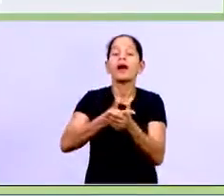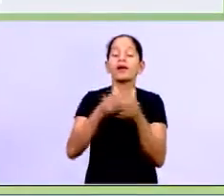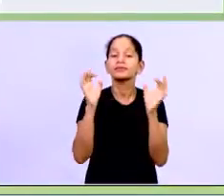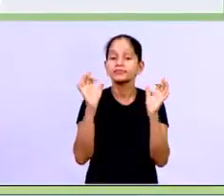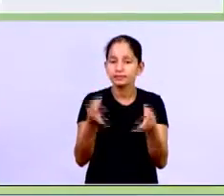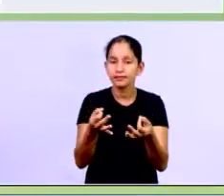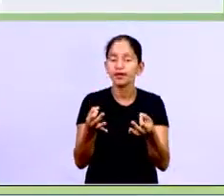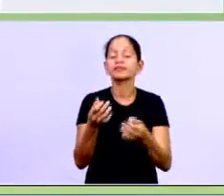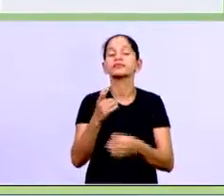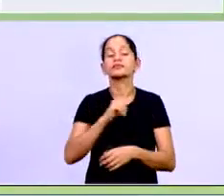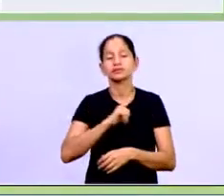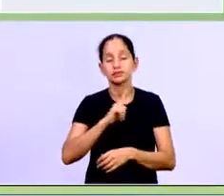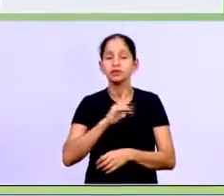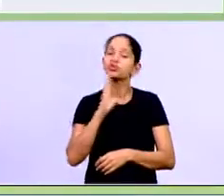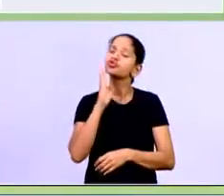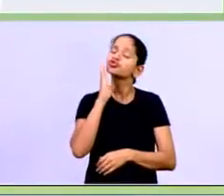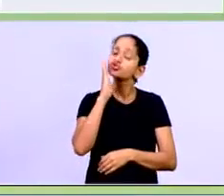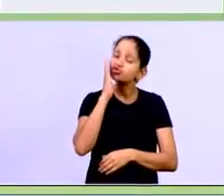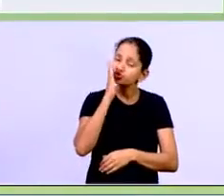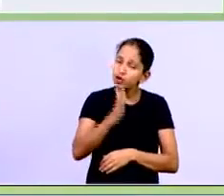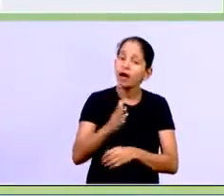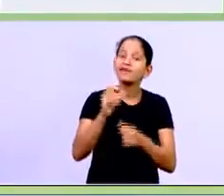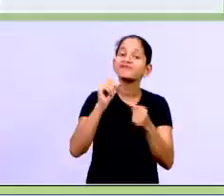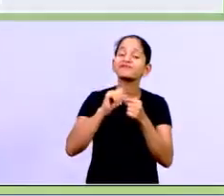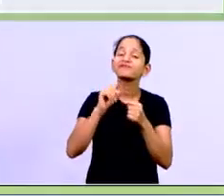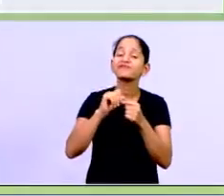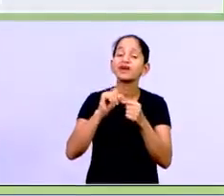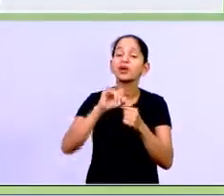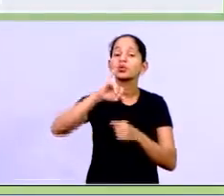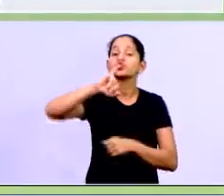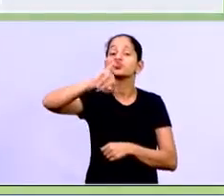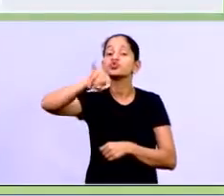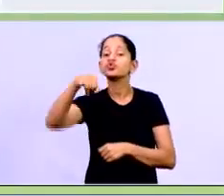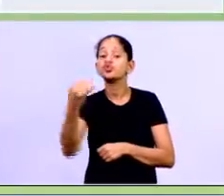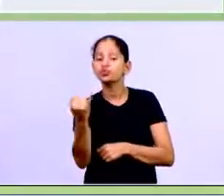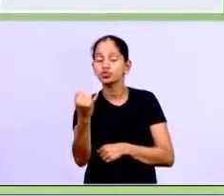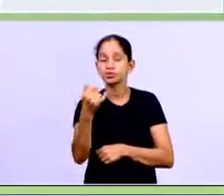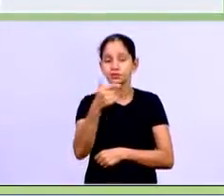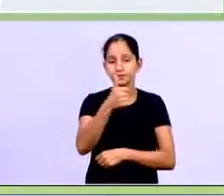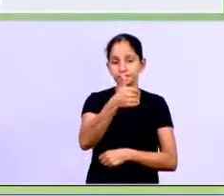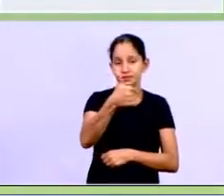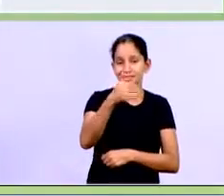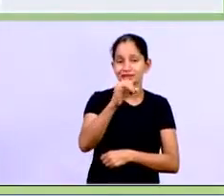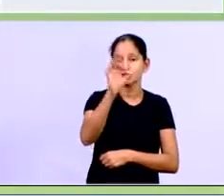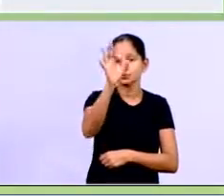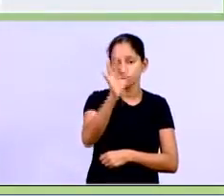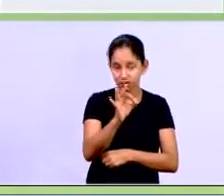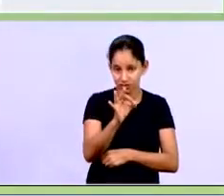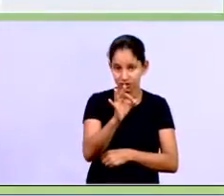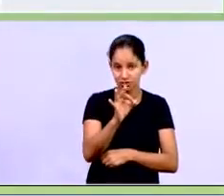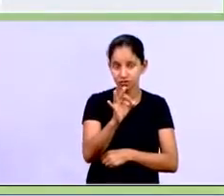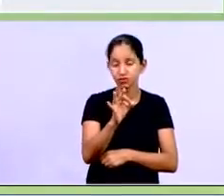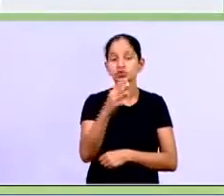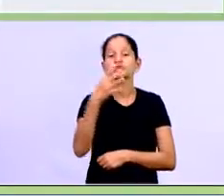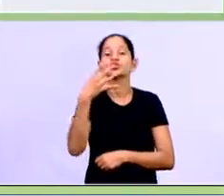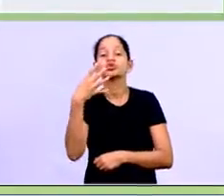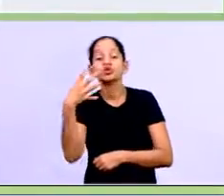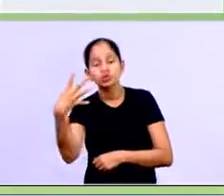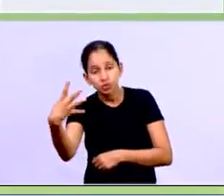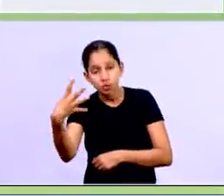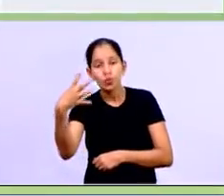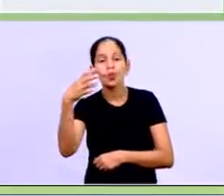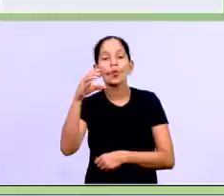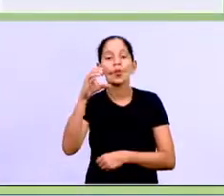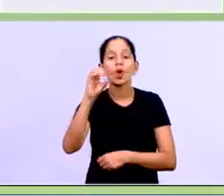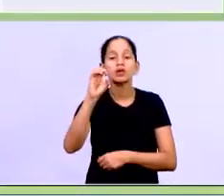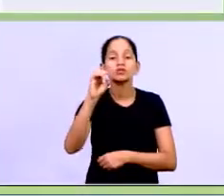pagamento, a amortização eu já tenho. Falta calcular os juros. 10% de 400. Então, o